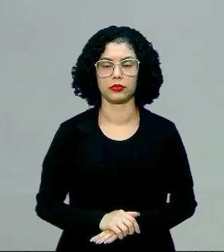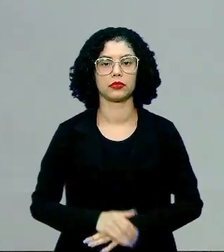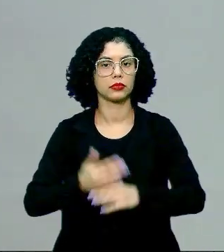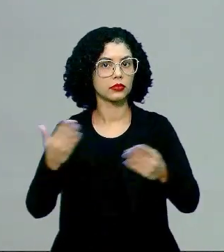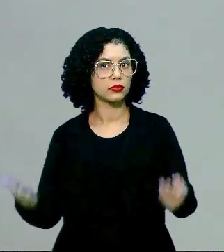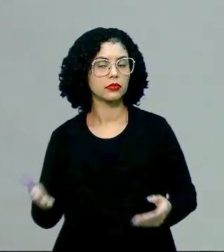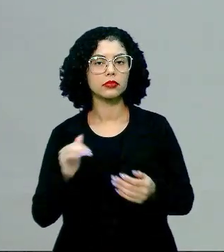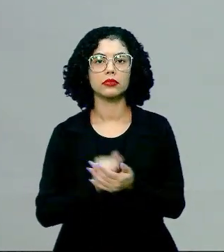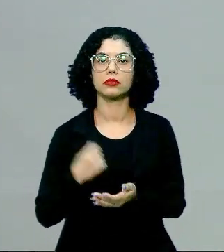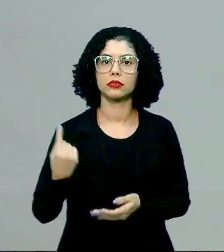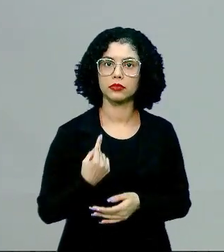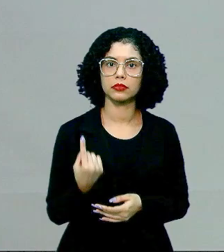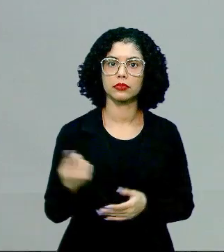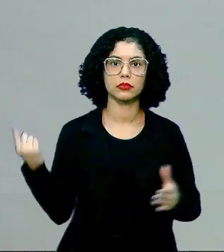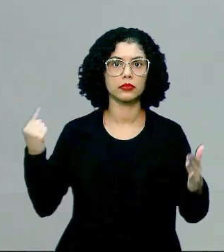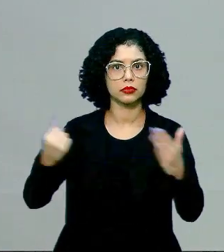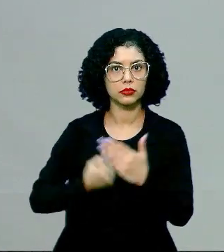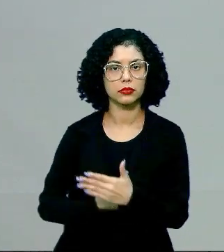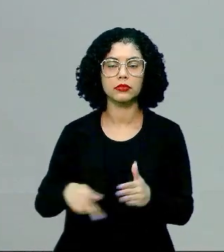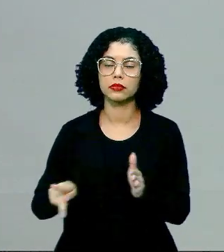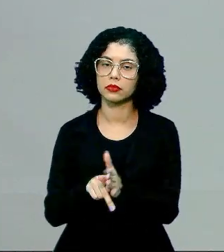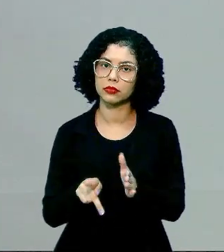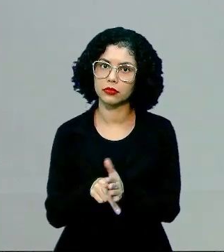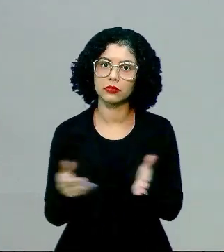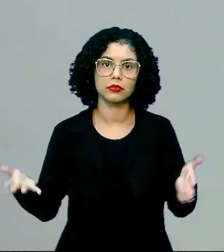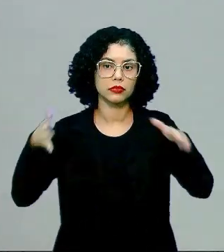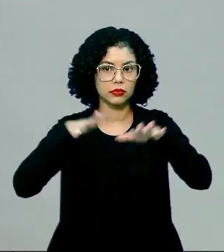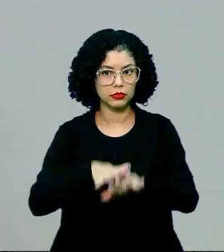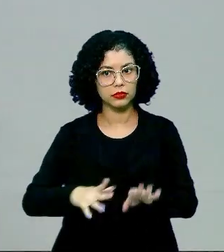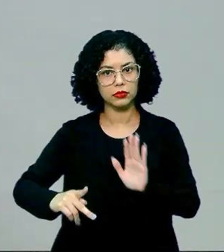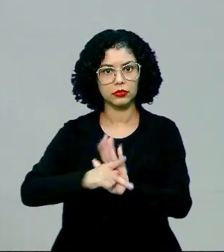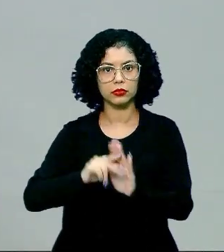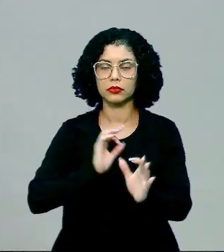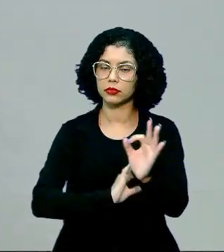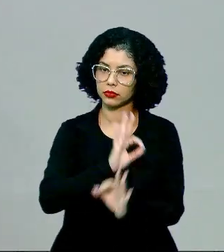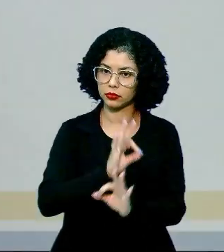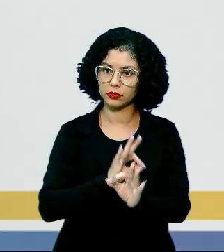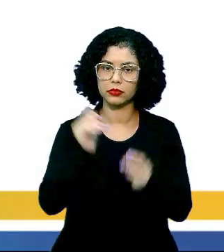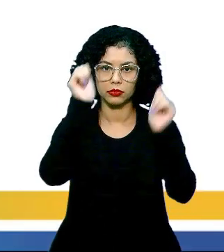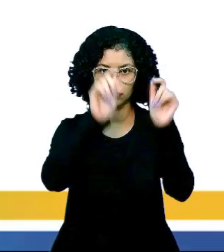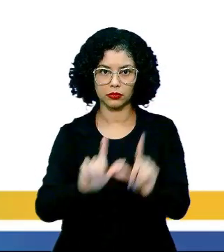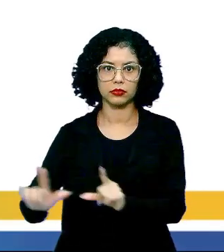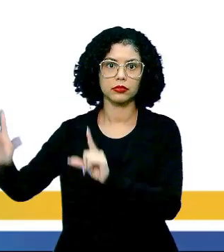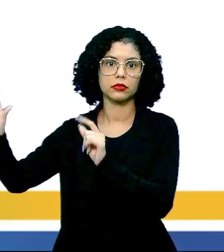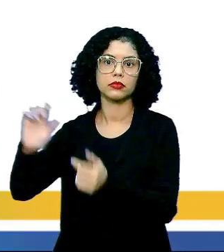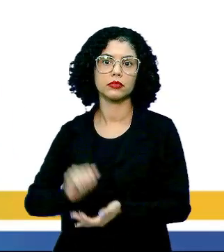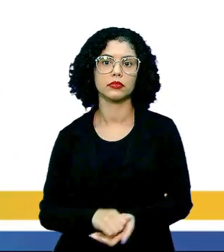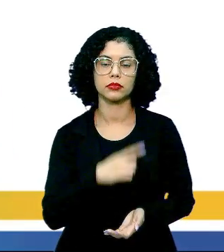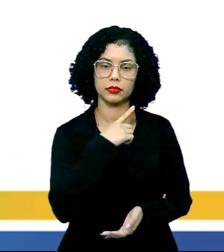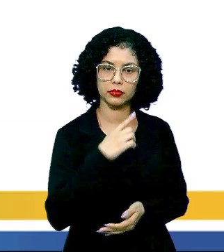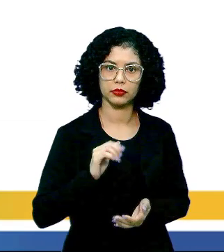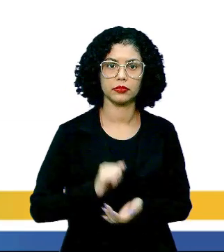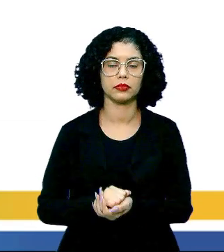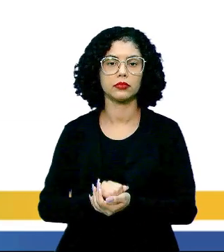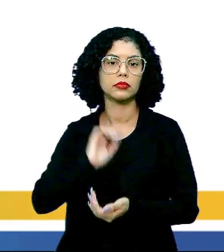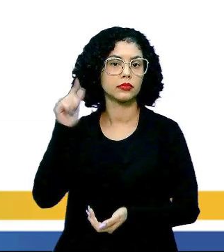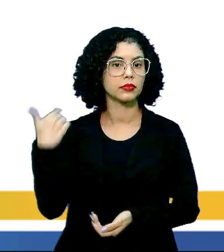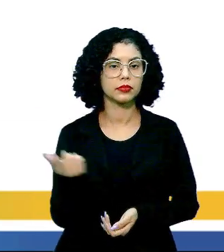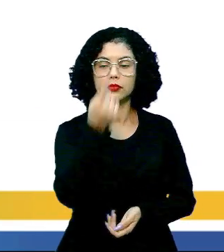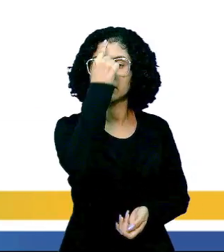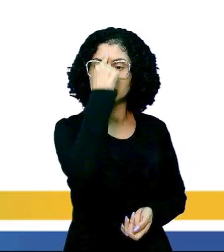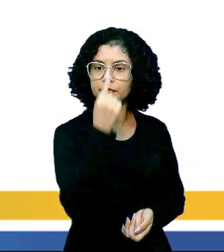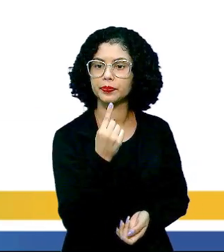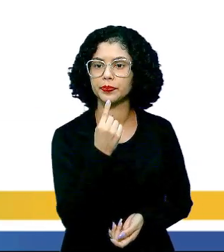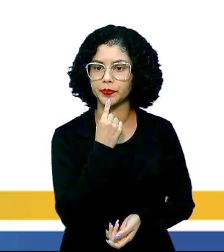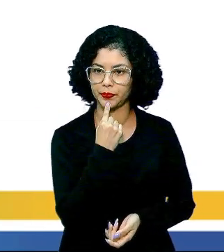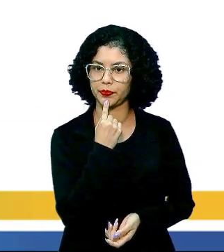organizada e que os indivíduos estão inseridos nessa organização. Vamos em tela novamente? Temos aí uma outra